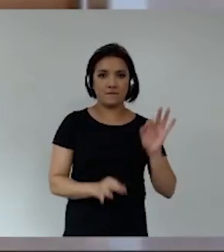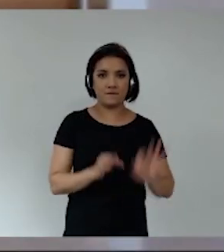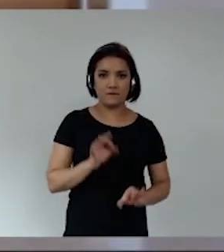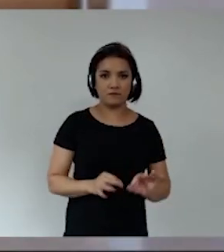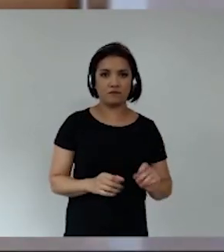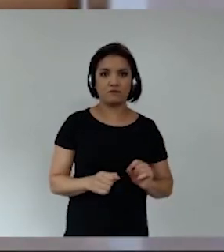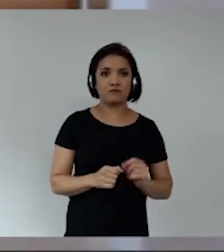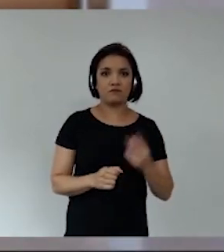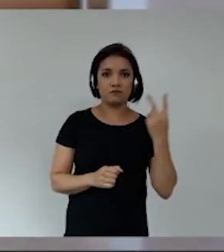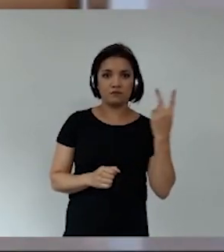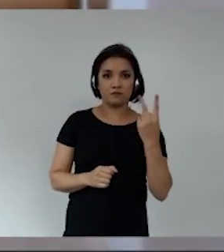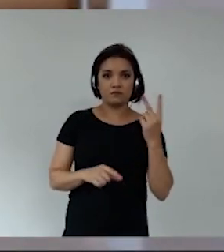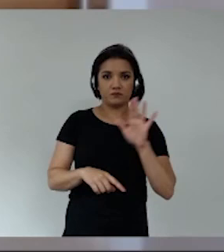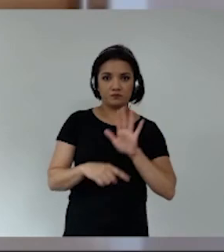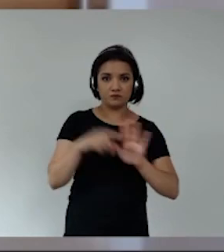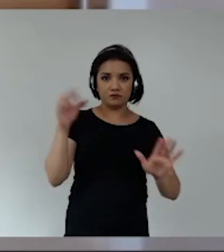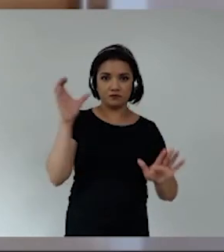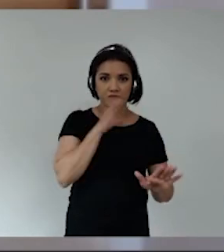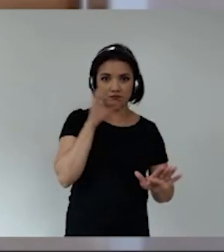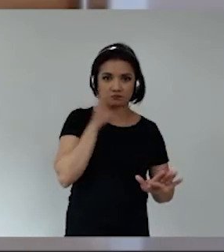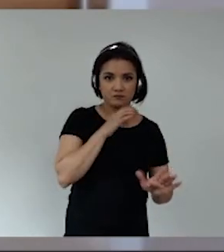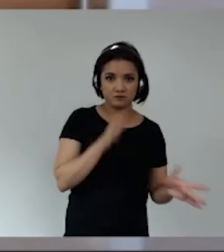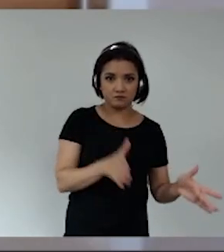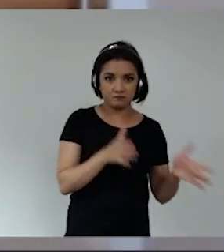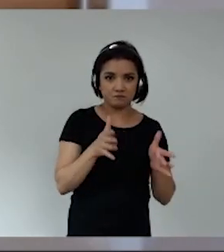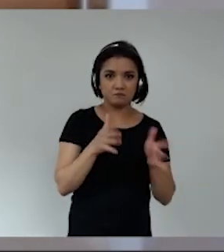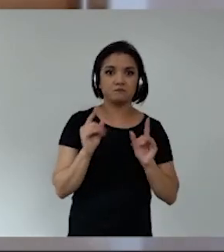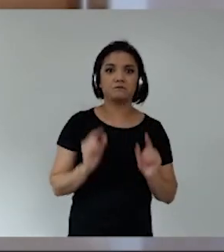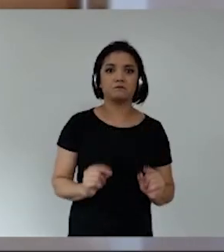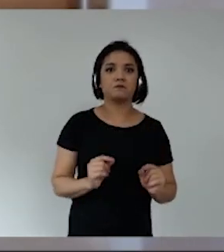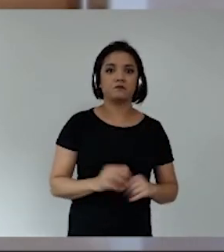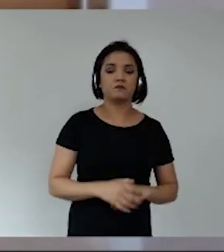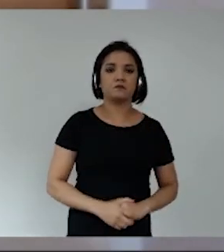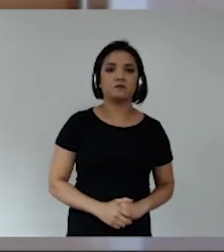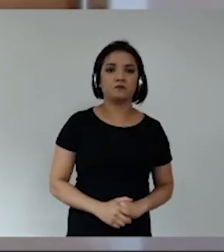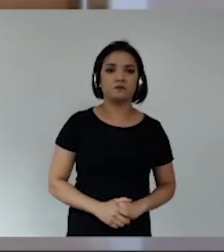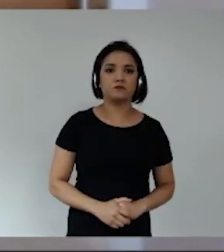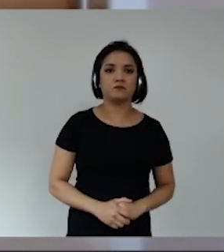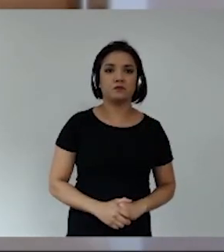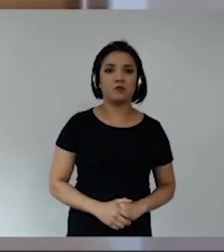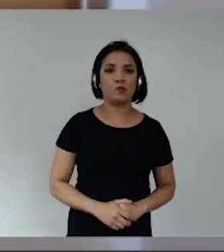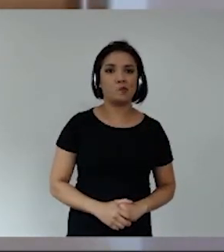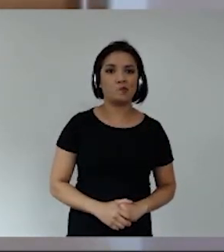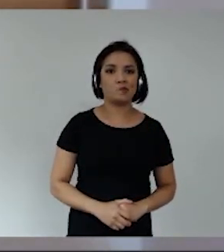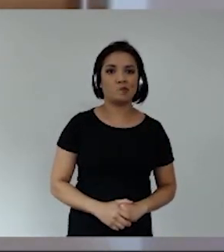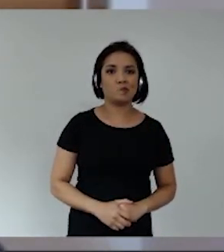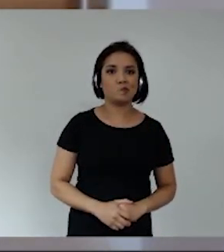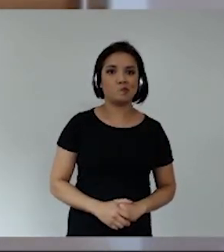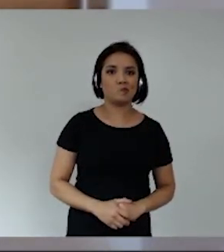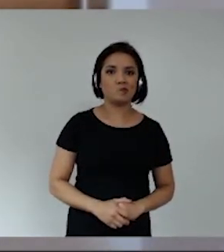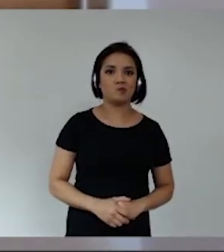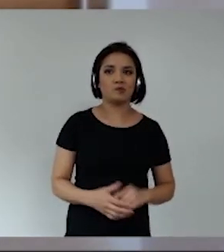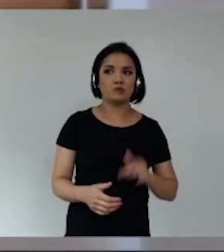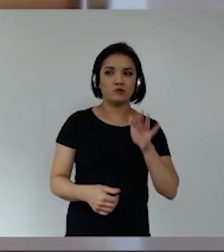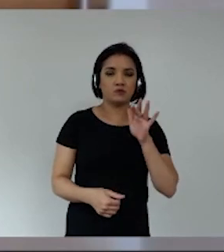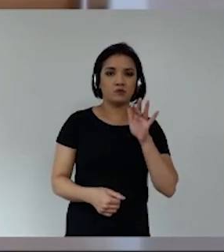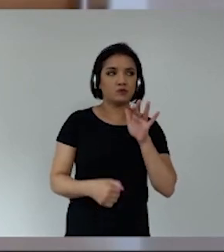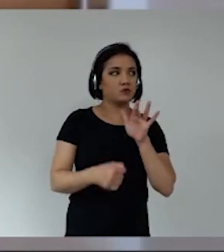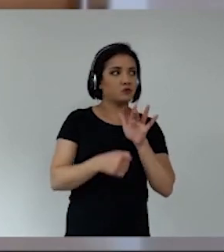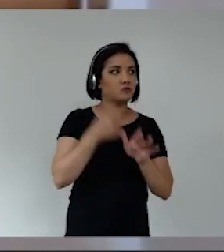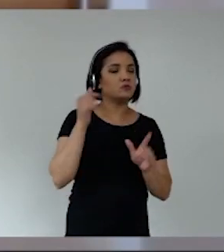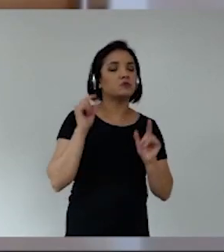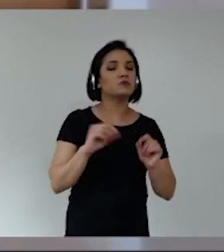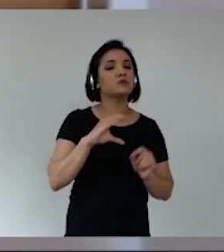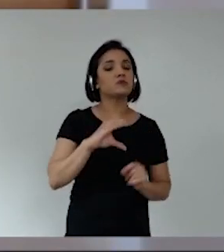2 destaques muito rápidos para o procedimento da execução extrajudicial. Primeiro item,